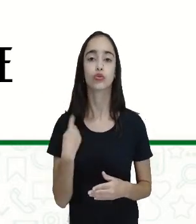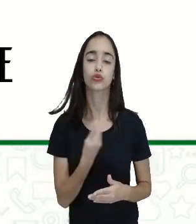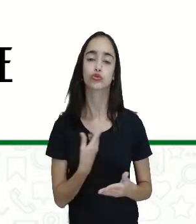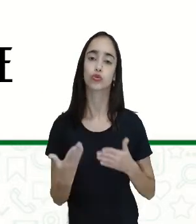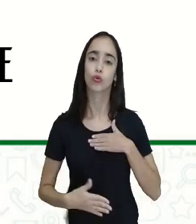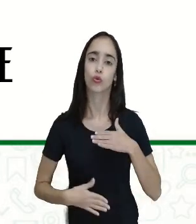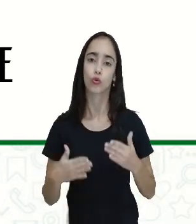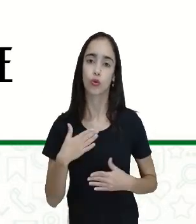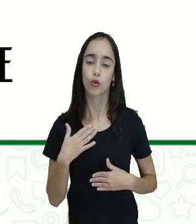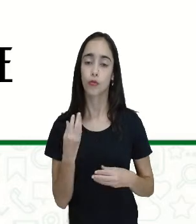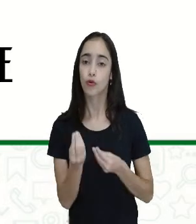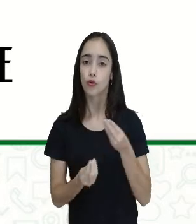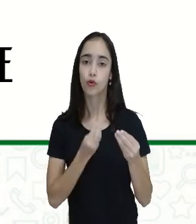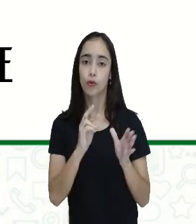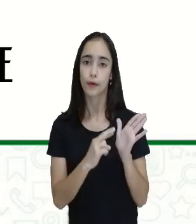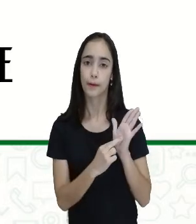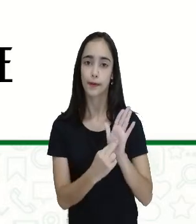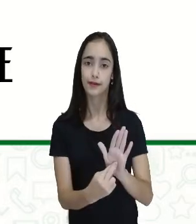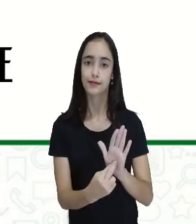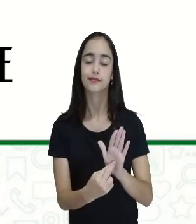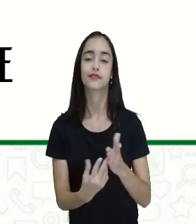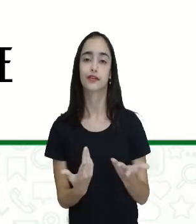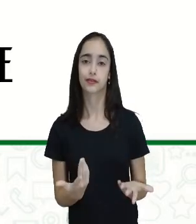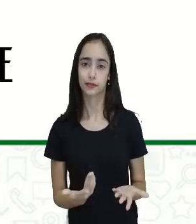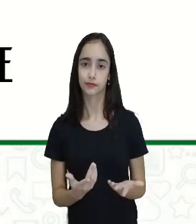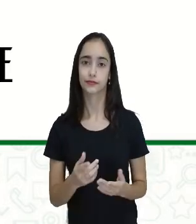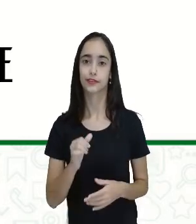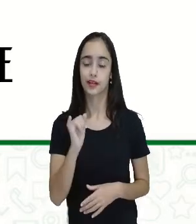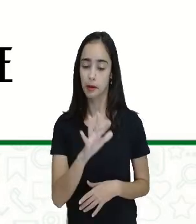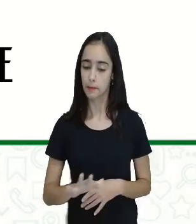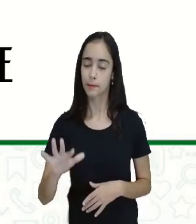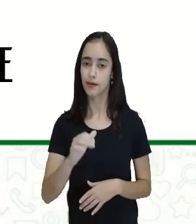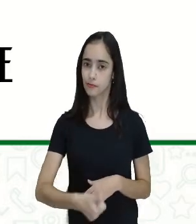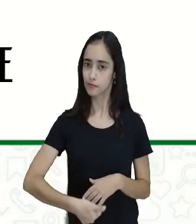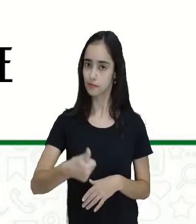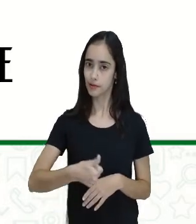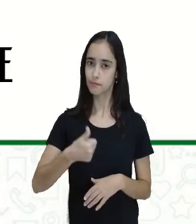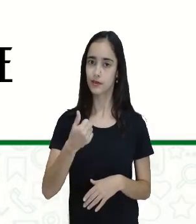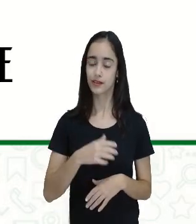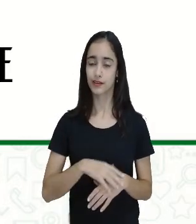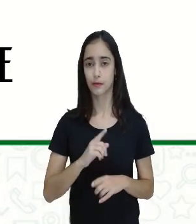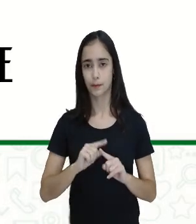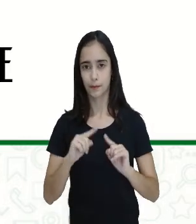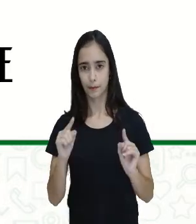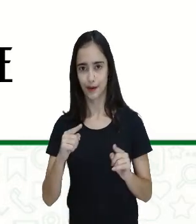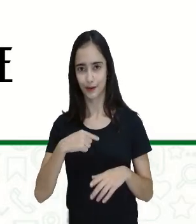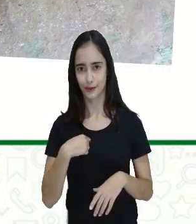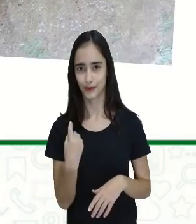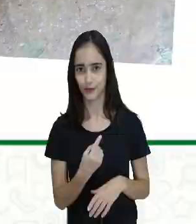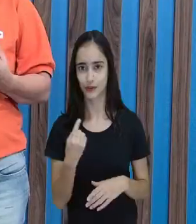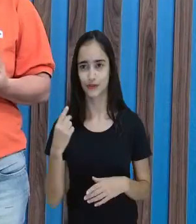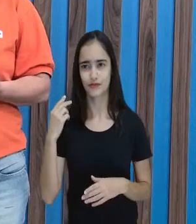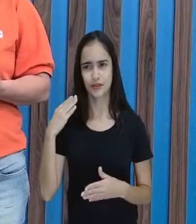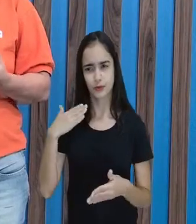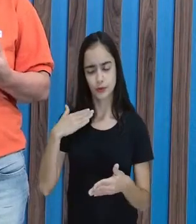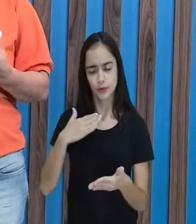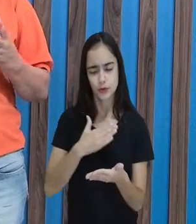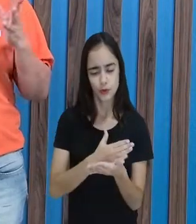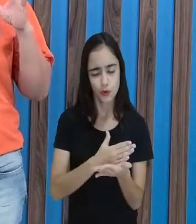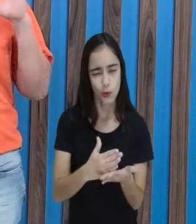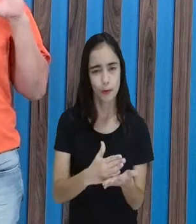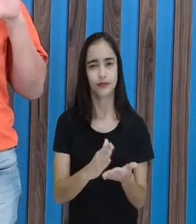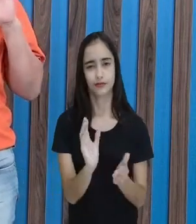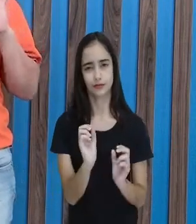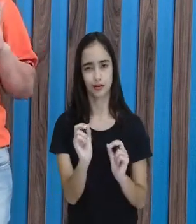das proporções, tá bom? Então, essa aí é a nossa primeira imagem, mas a gente vai partir lá do comecinho, tá? Vamos